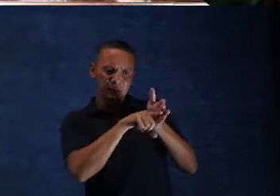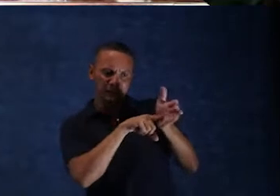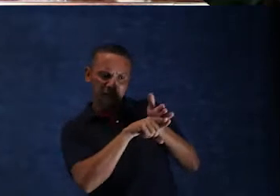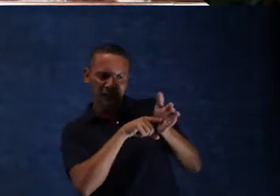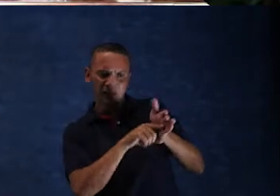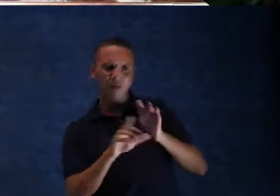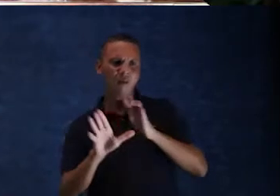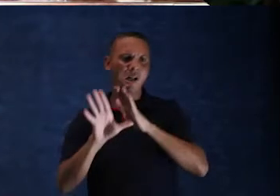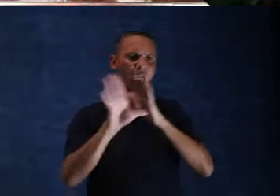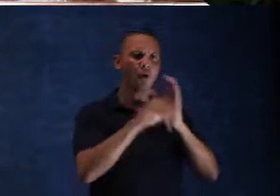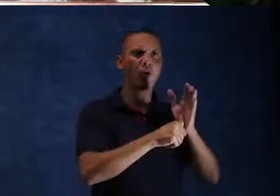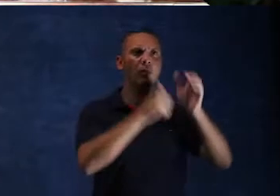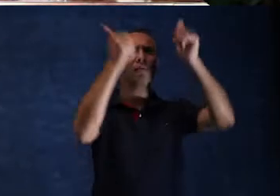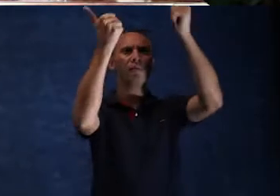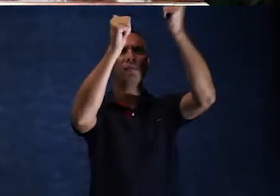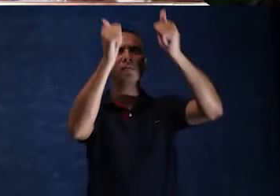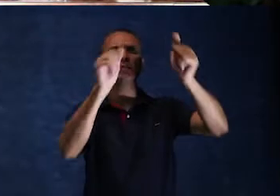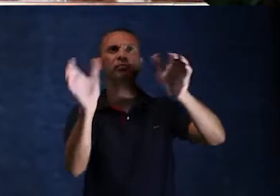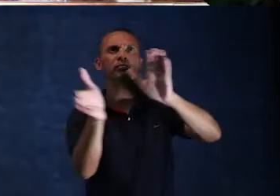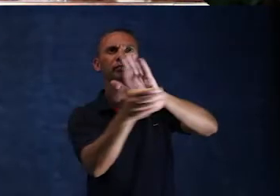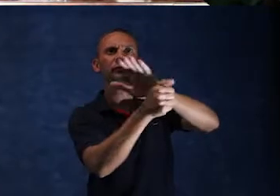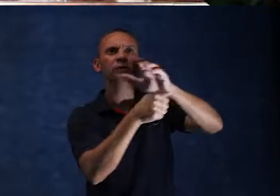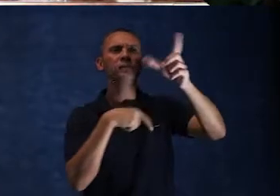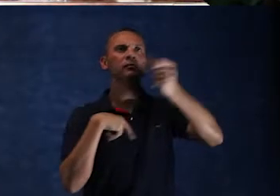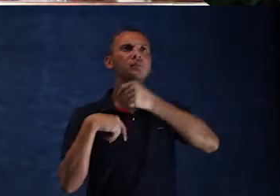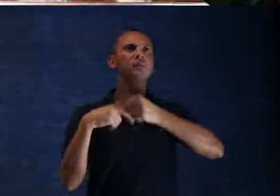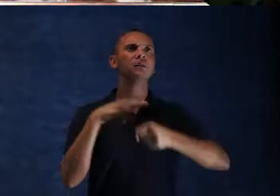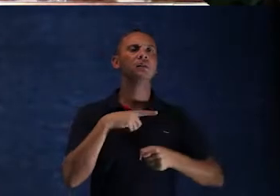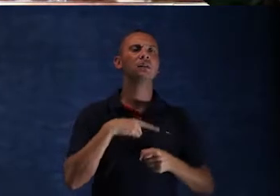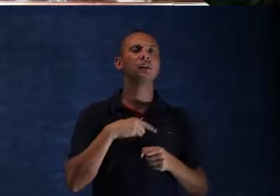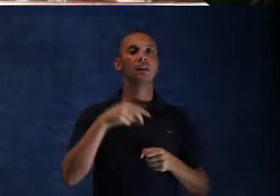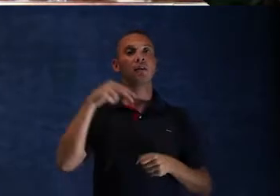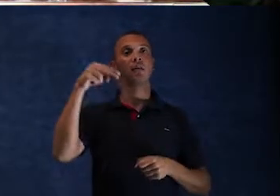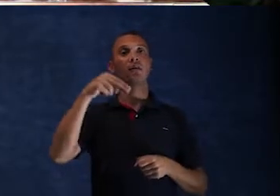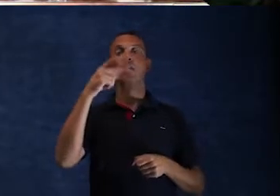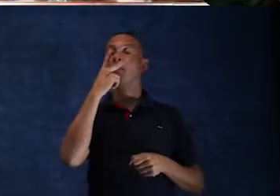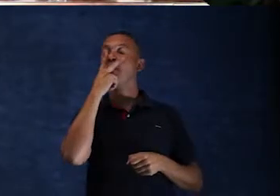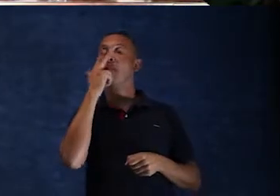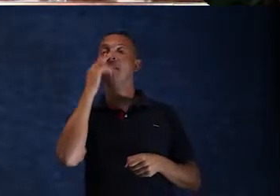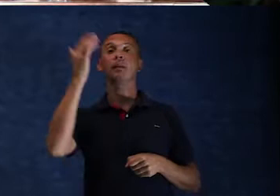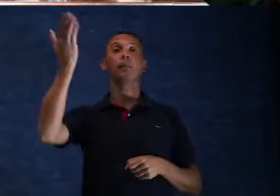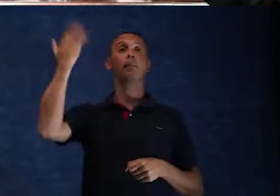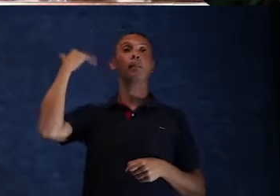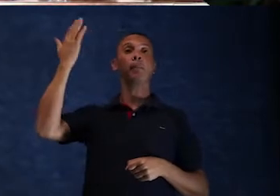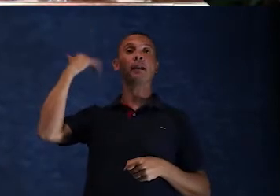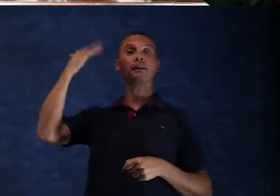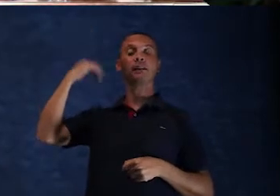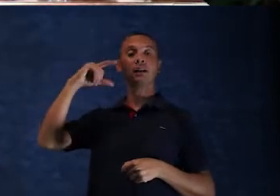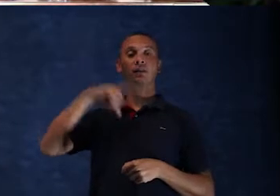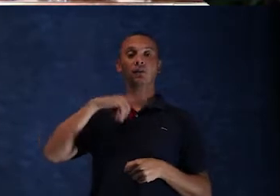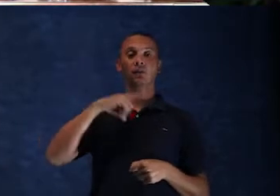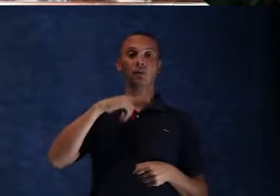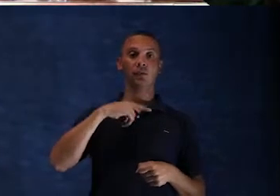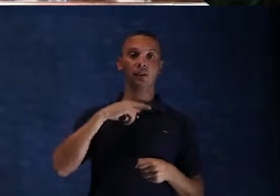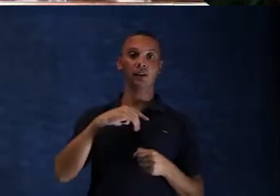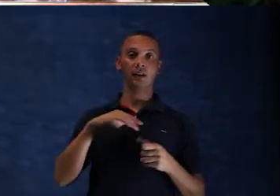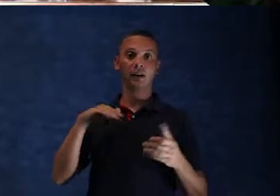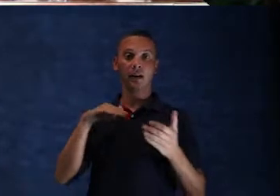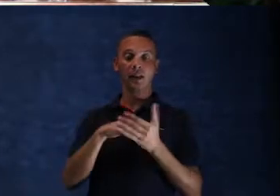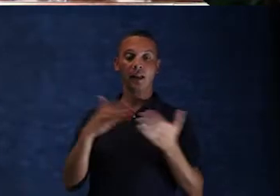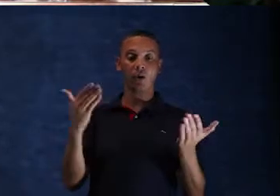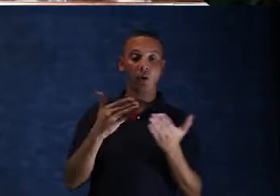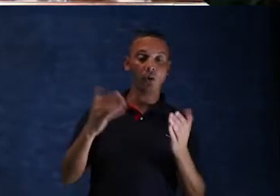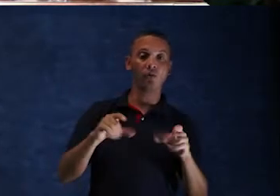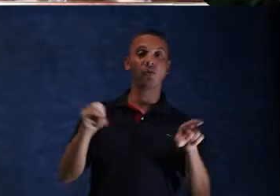dos roubos das obras de arte que vem sendo contada, enovela-se a do passado da Inconfidência, a da de